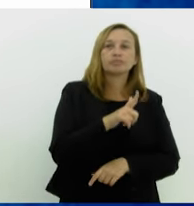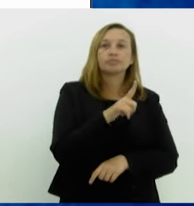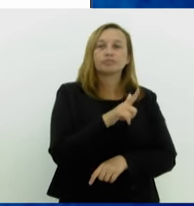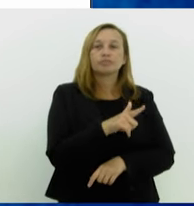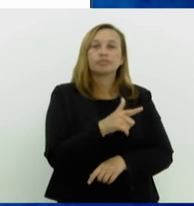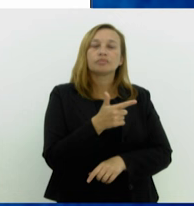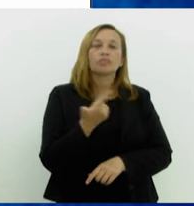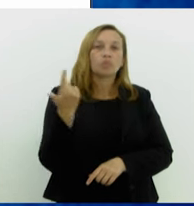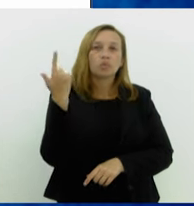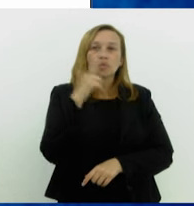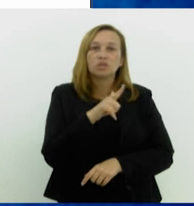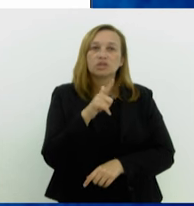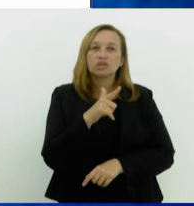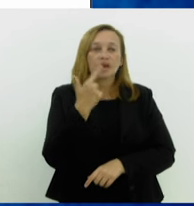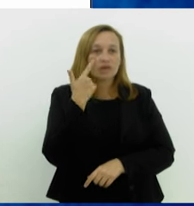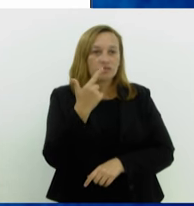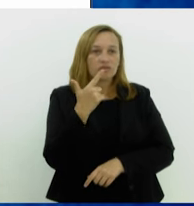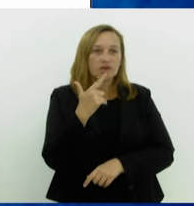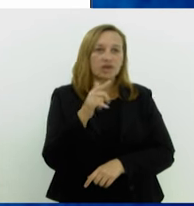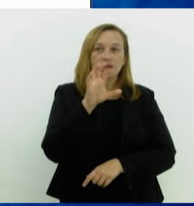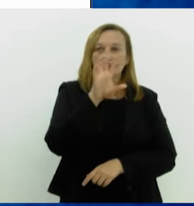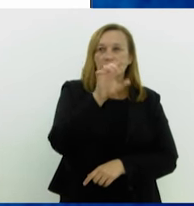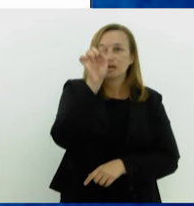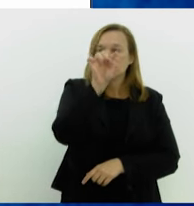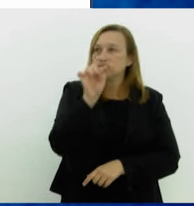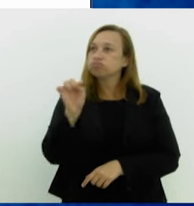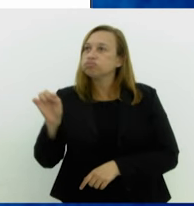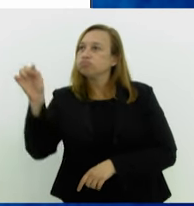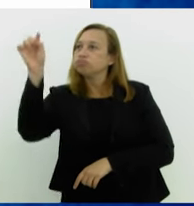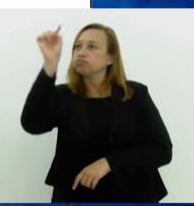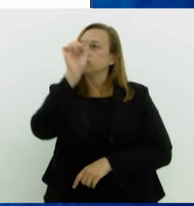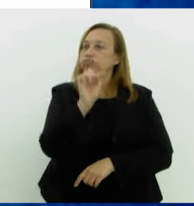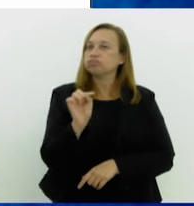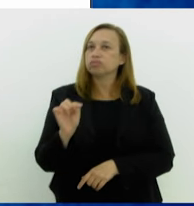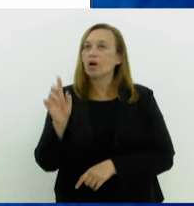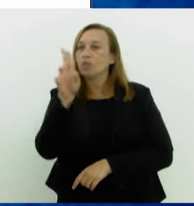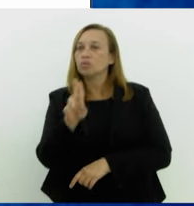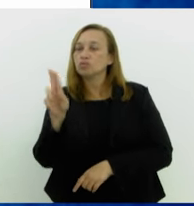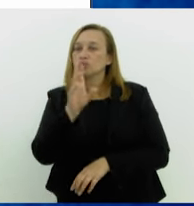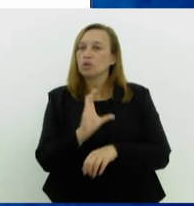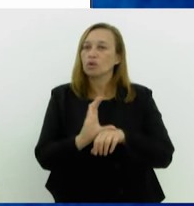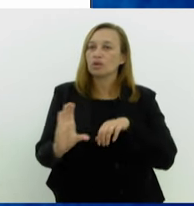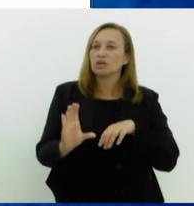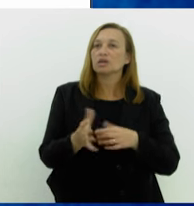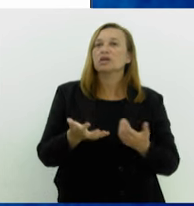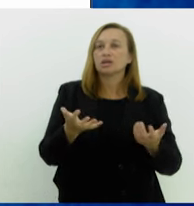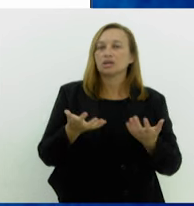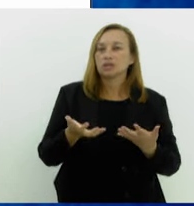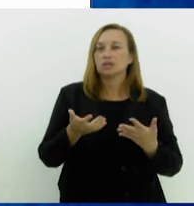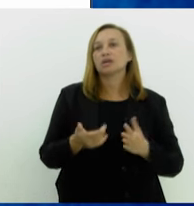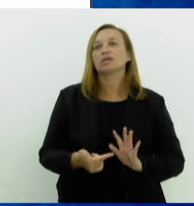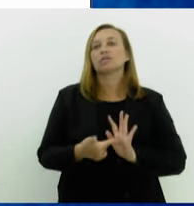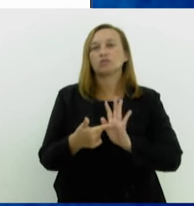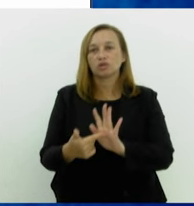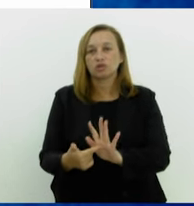rastrear como cada território e usou desses cursos então Se alguém quiser levar isso é algo que a gente vai conversar com a